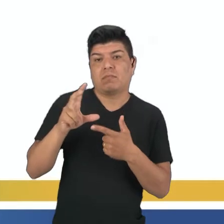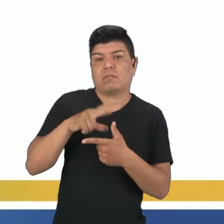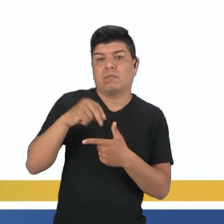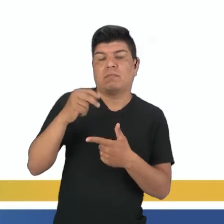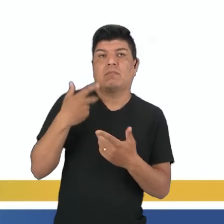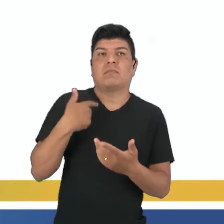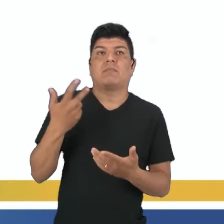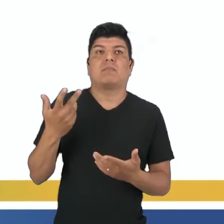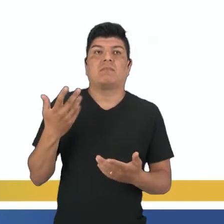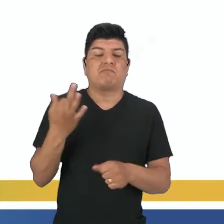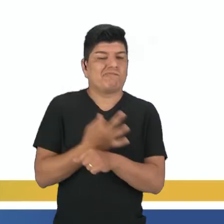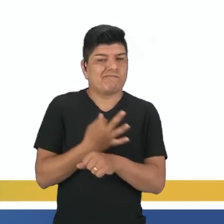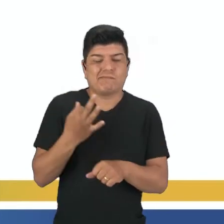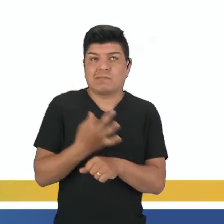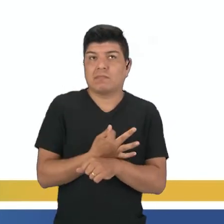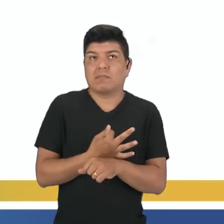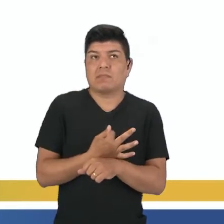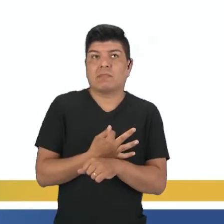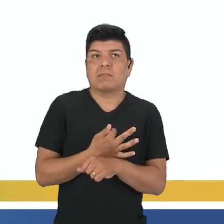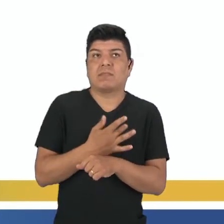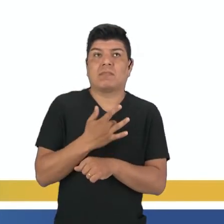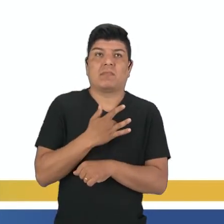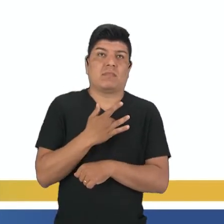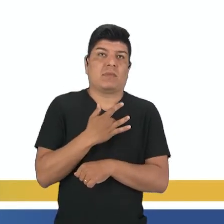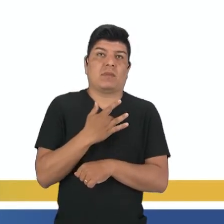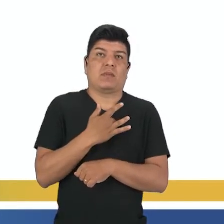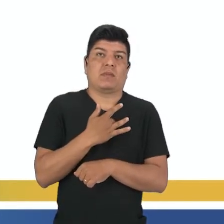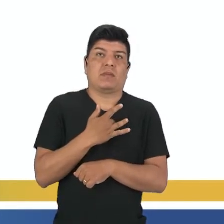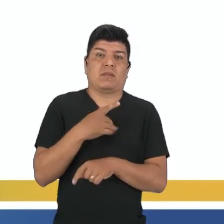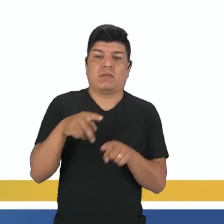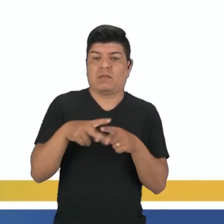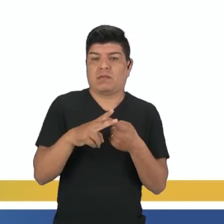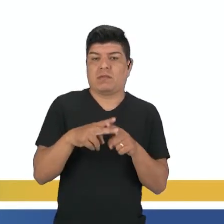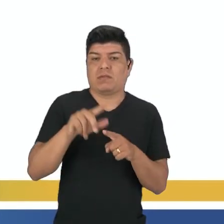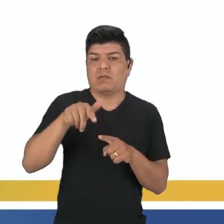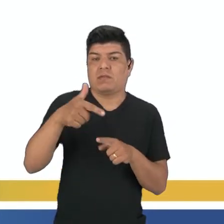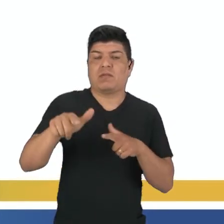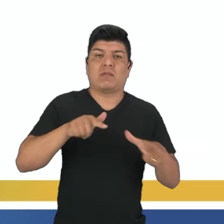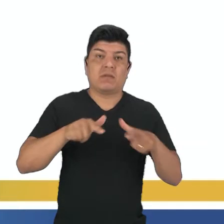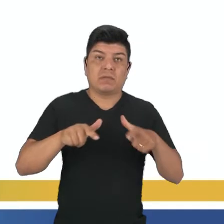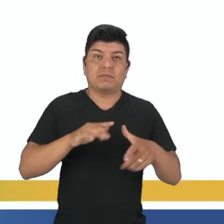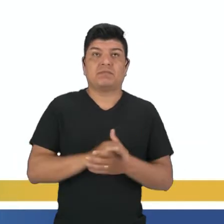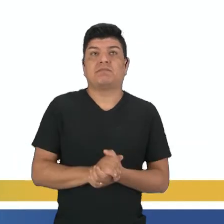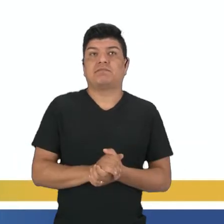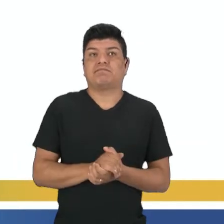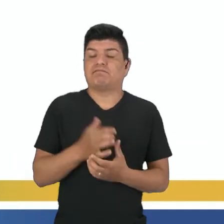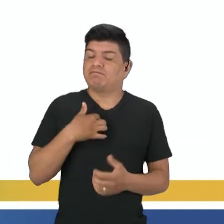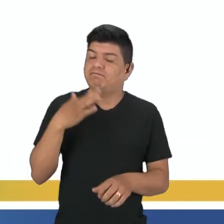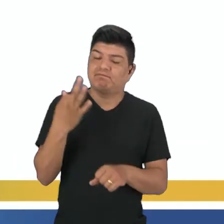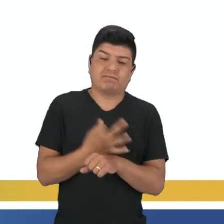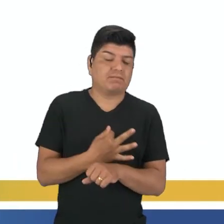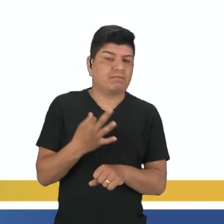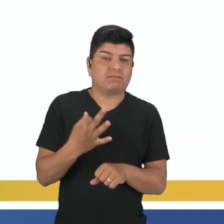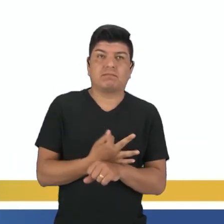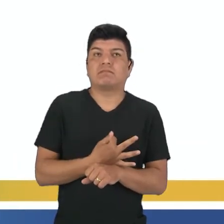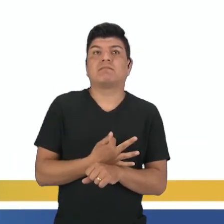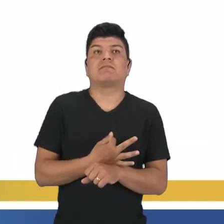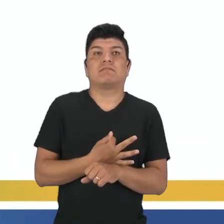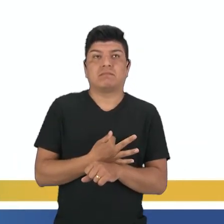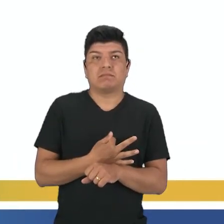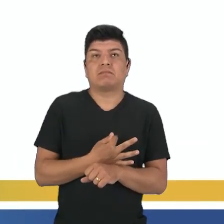No soporto mais, me toca me arreglar a oficina depois do trabalho. Ou seja, não aguento mais,